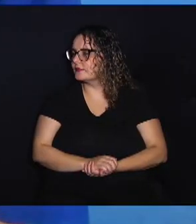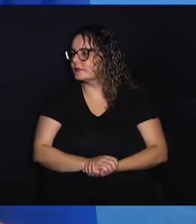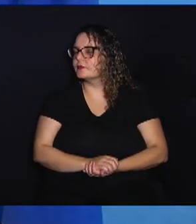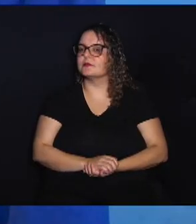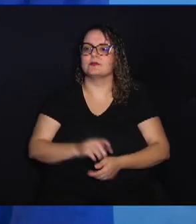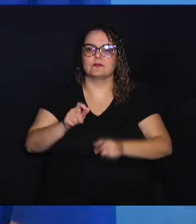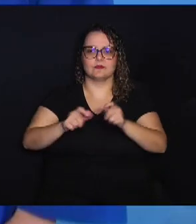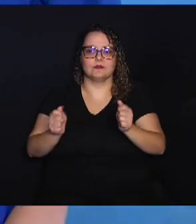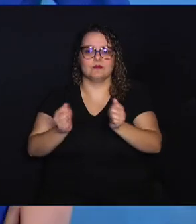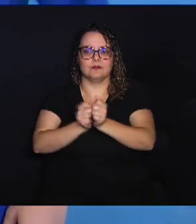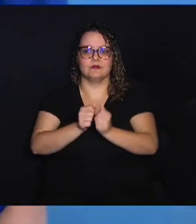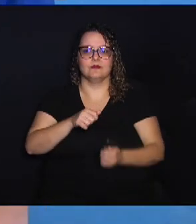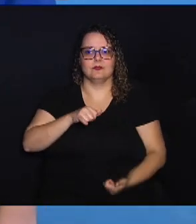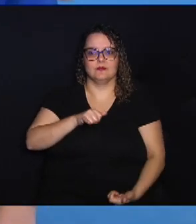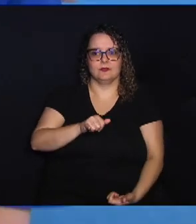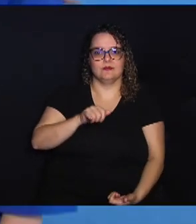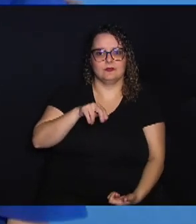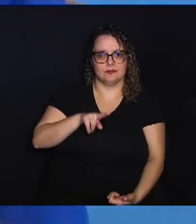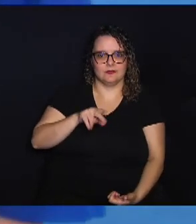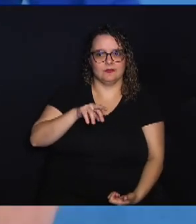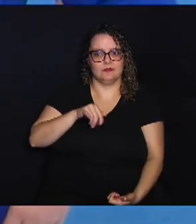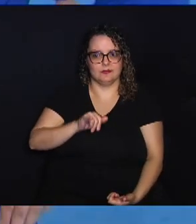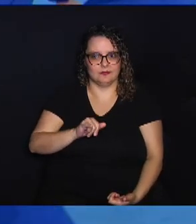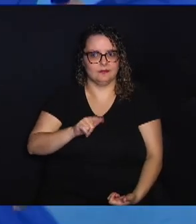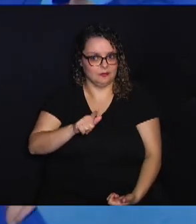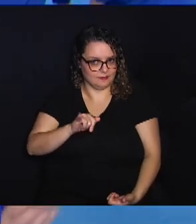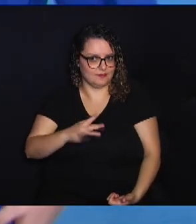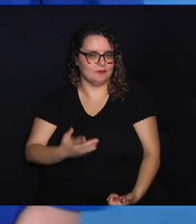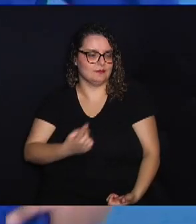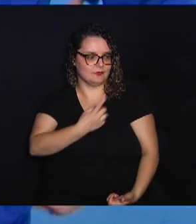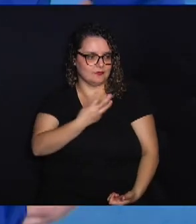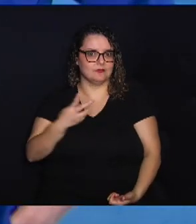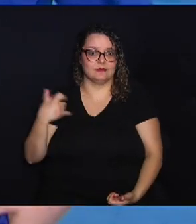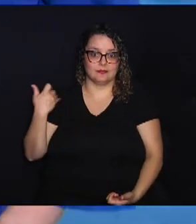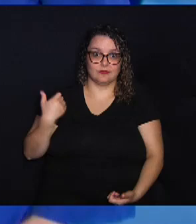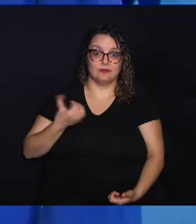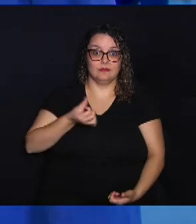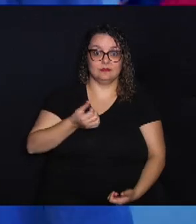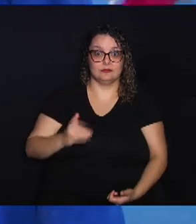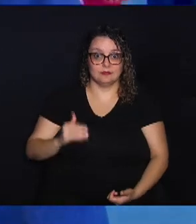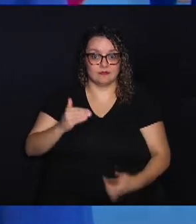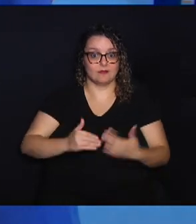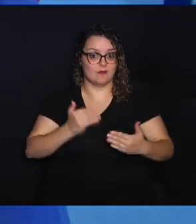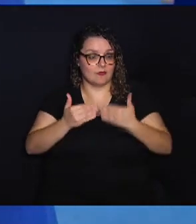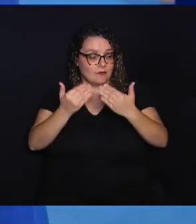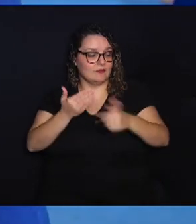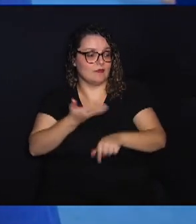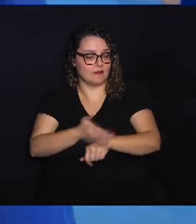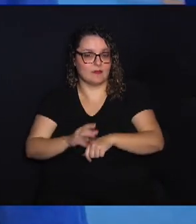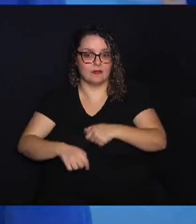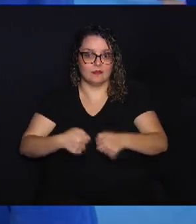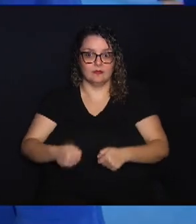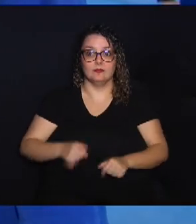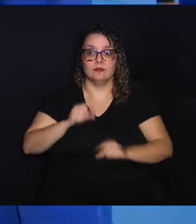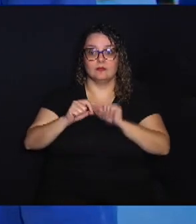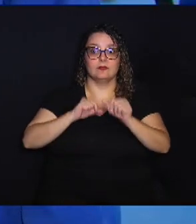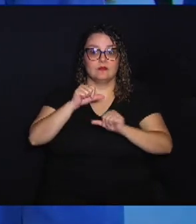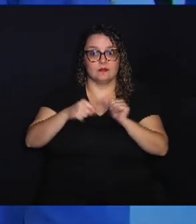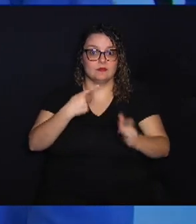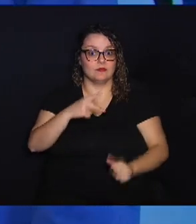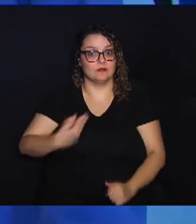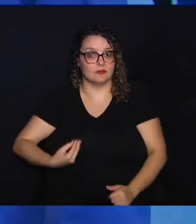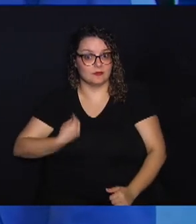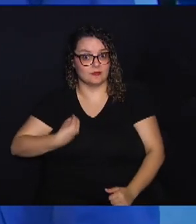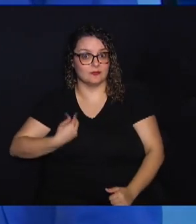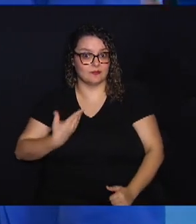Pessoal, agora estou aqui com o Yuji, ele que tem 13 anos e desde os 6 pratica judô. Ô Yuji, o que o judô mudou na sua